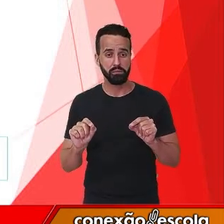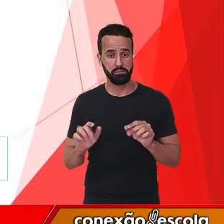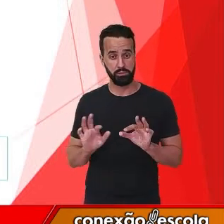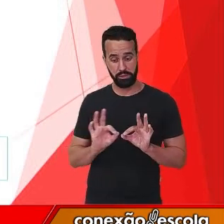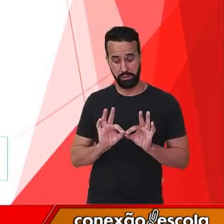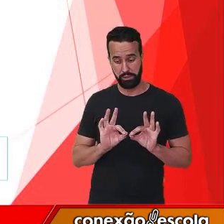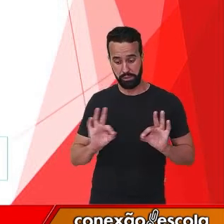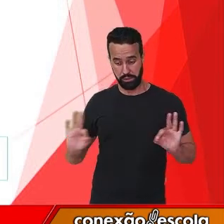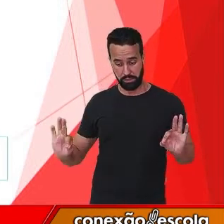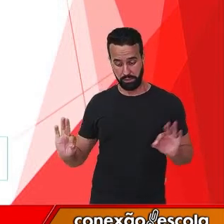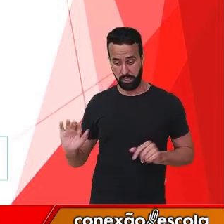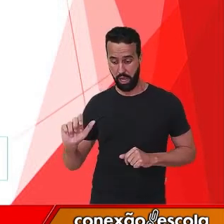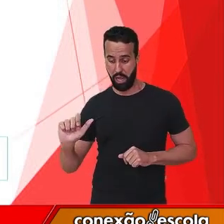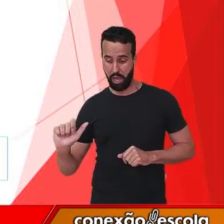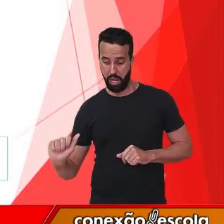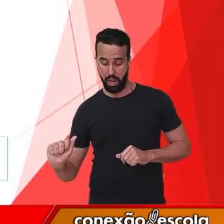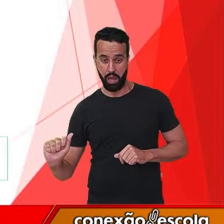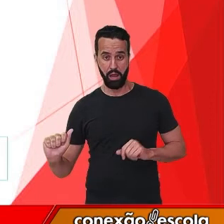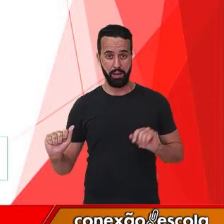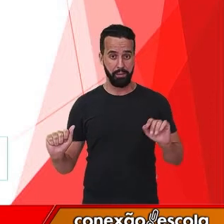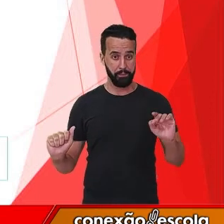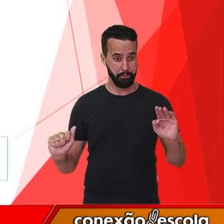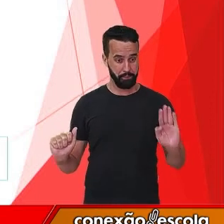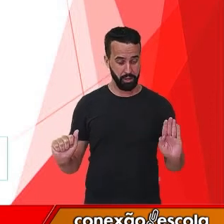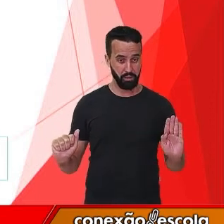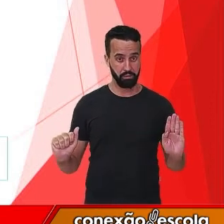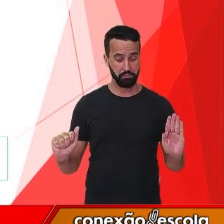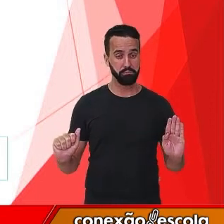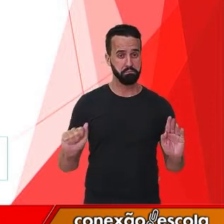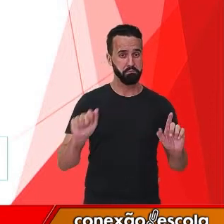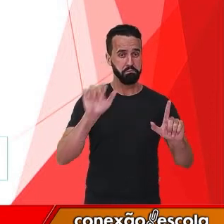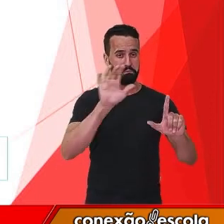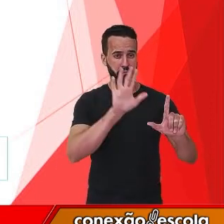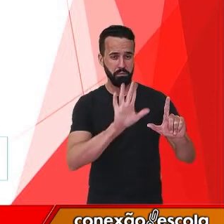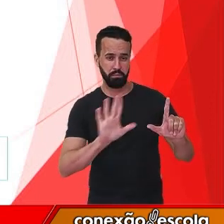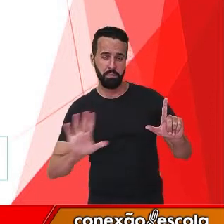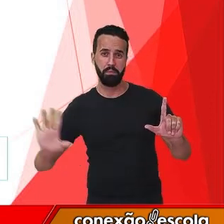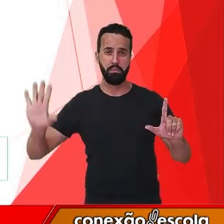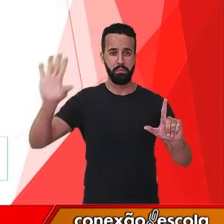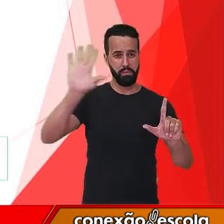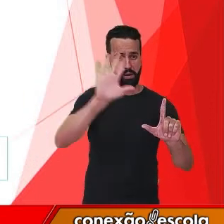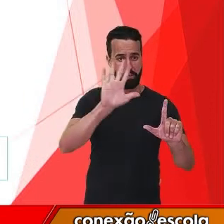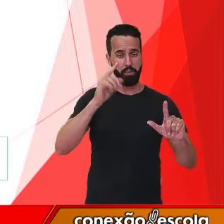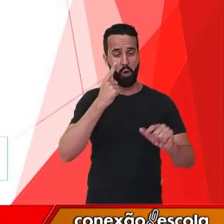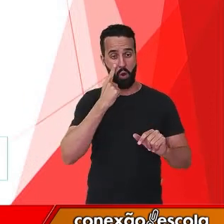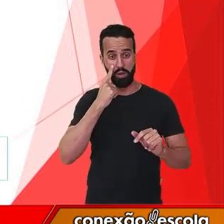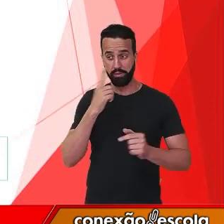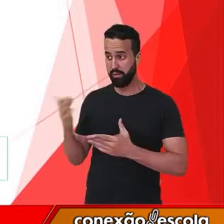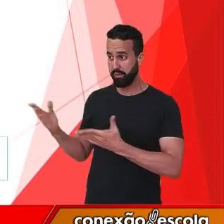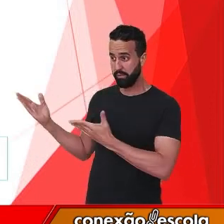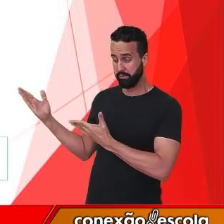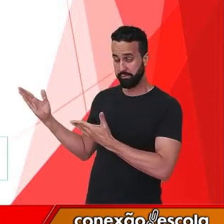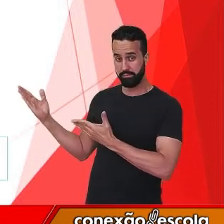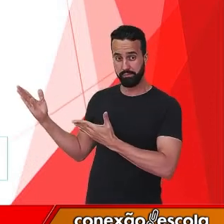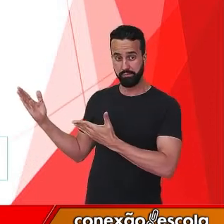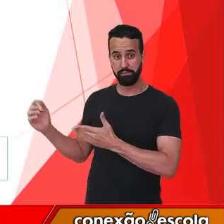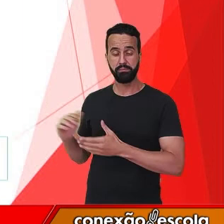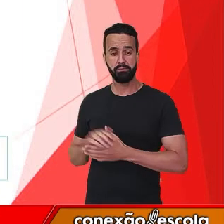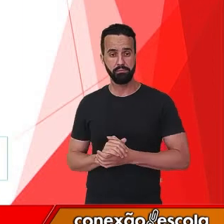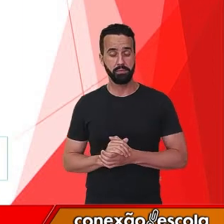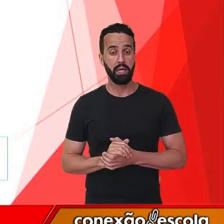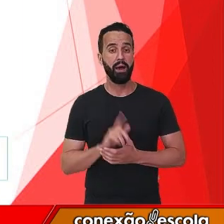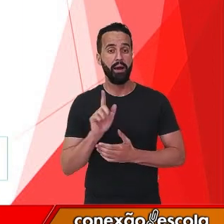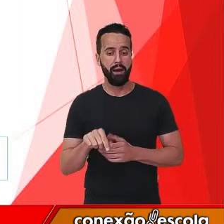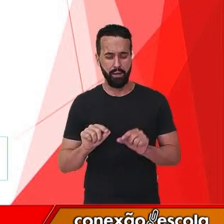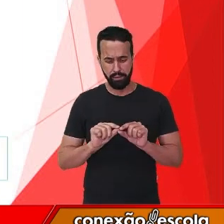entre o ponto A e B em um mapa com a escala que tá aí representada para vocês é de